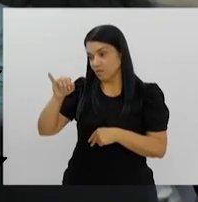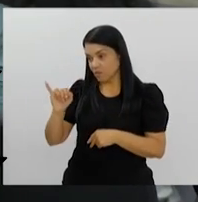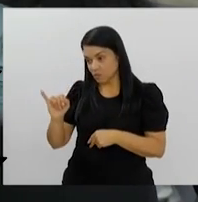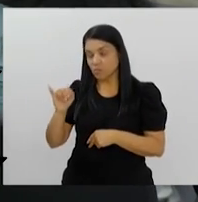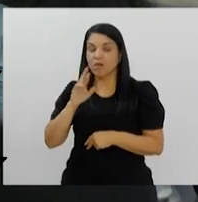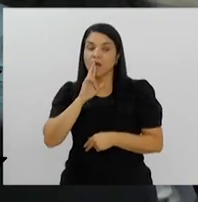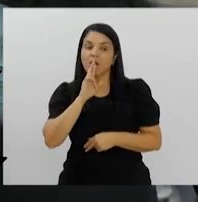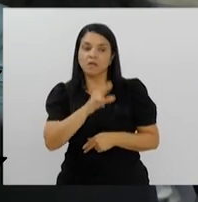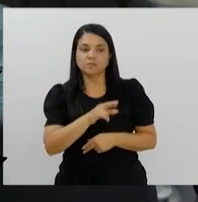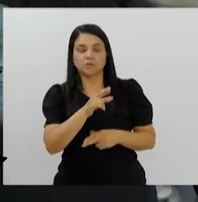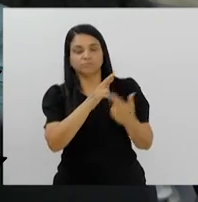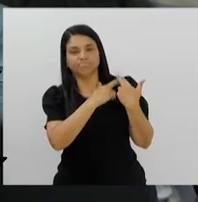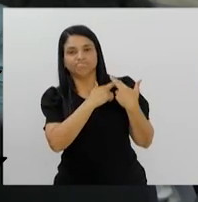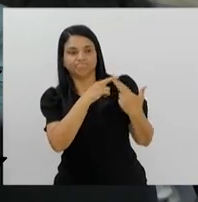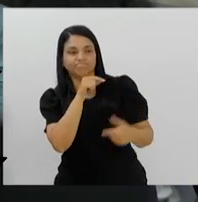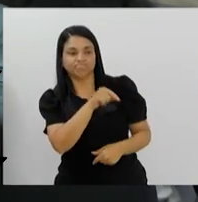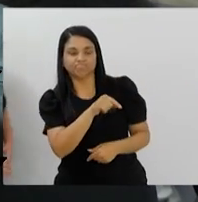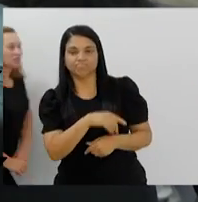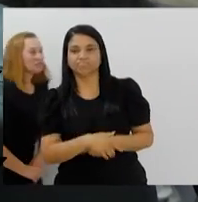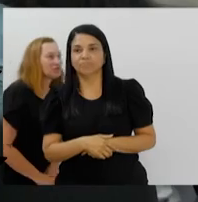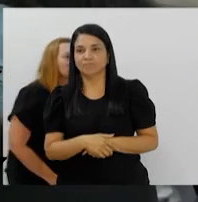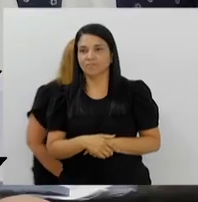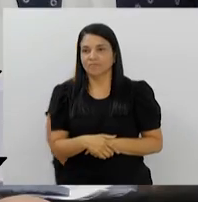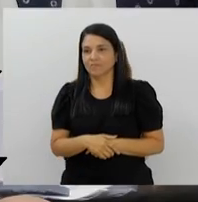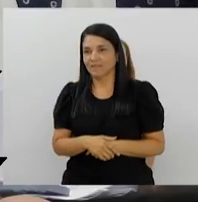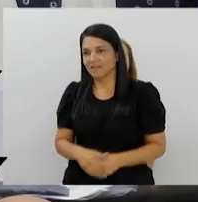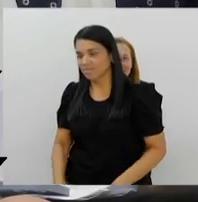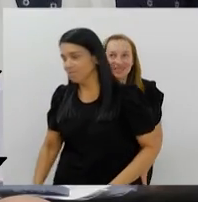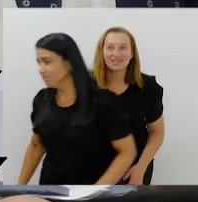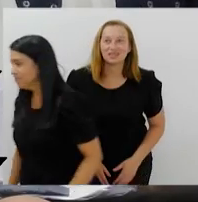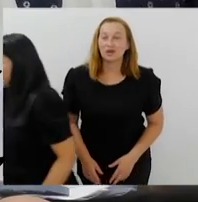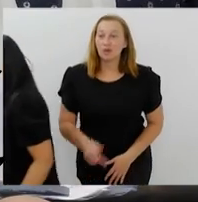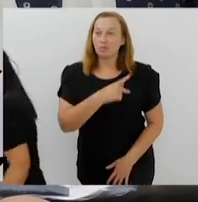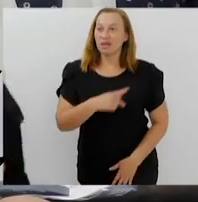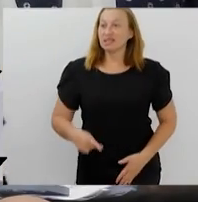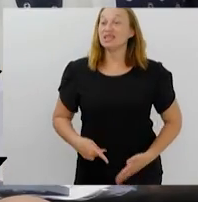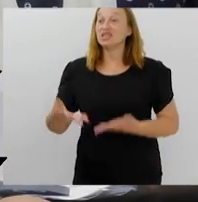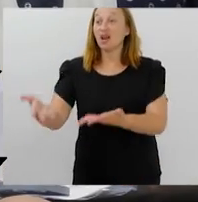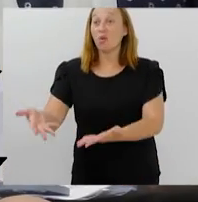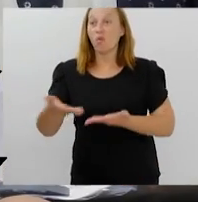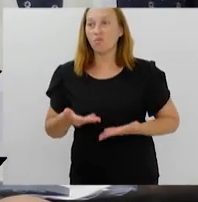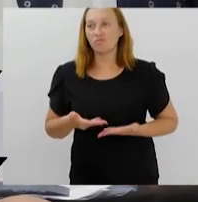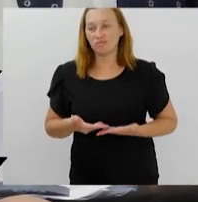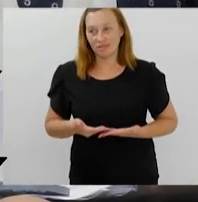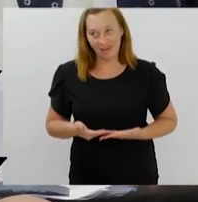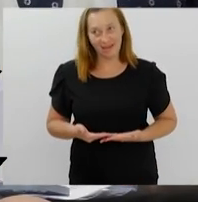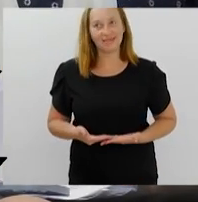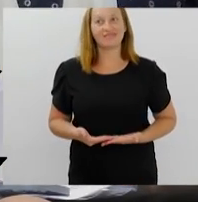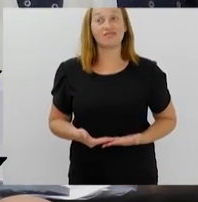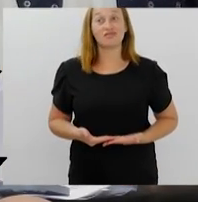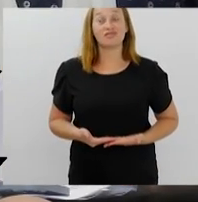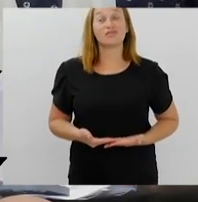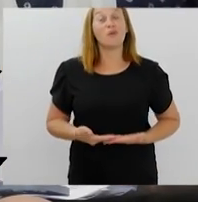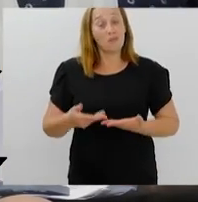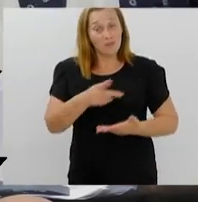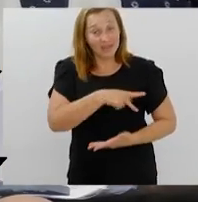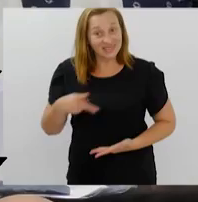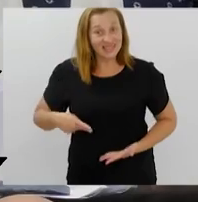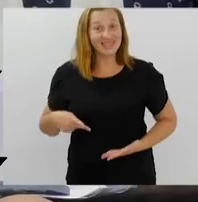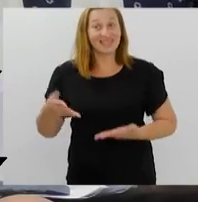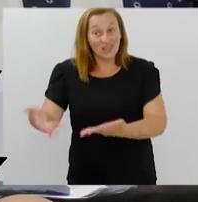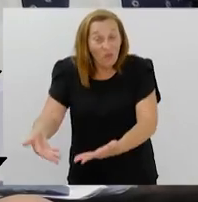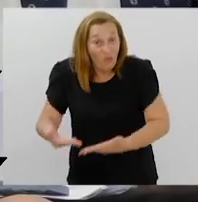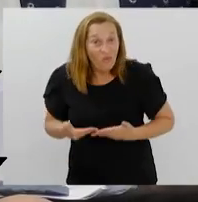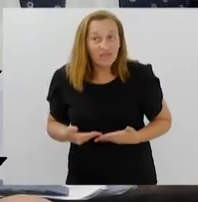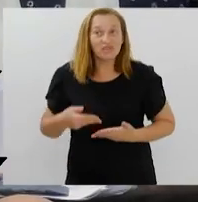responde pelo caso do P Pedro o presidente da será convocado o presidente será convocado o presidente da